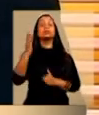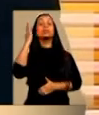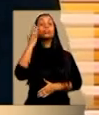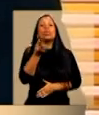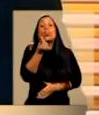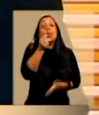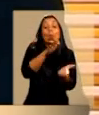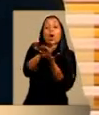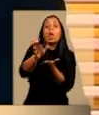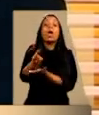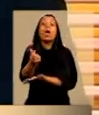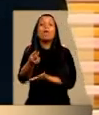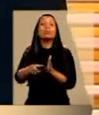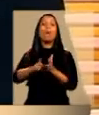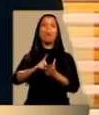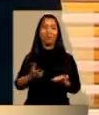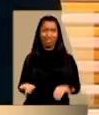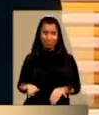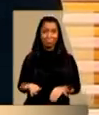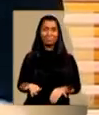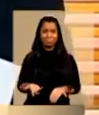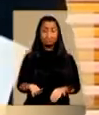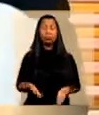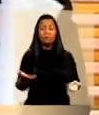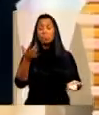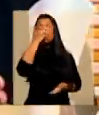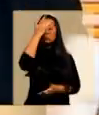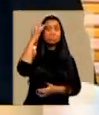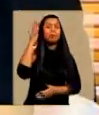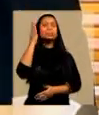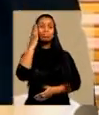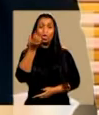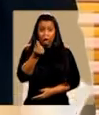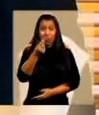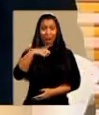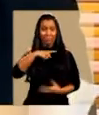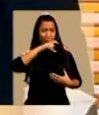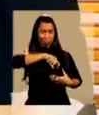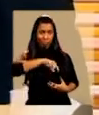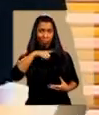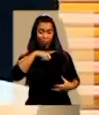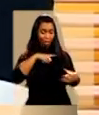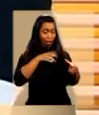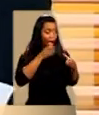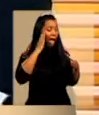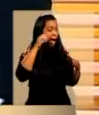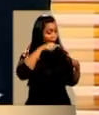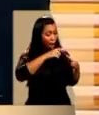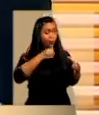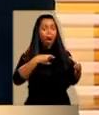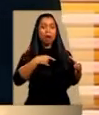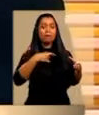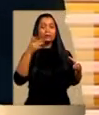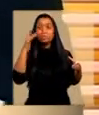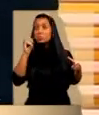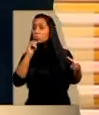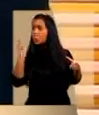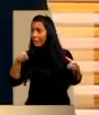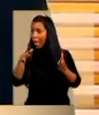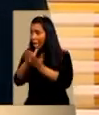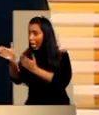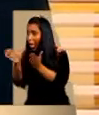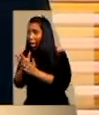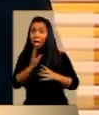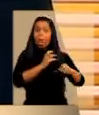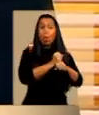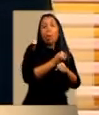uma previsibilidade dos gastos, né? Então, as pessoas, sabendo da sua renda que elas têm, elas não estão fazendo conta o quanto que